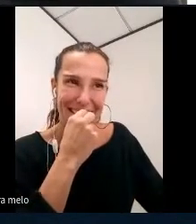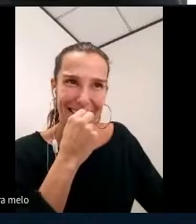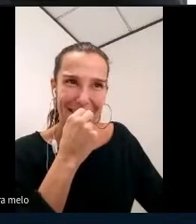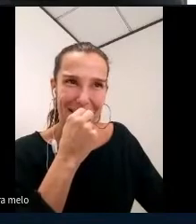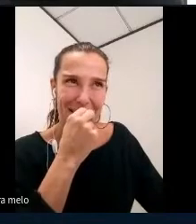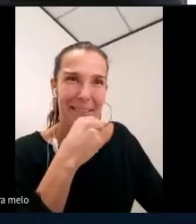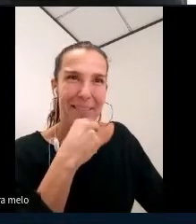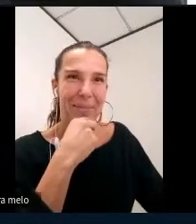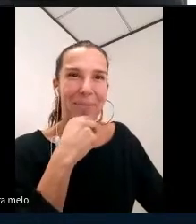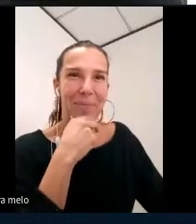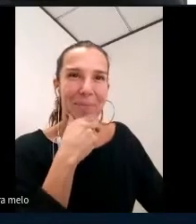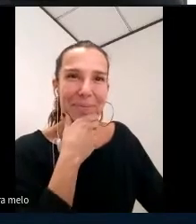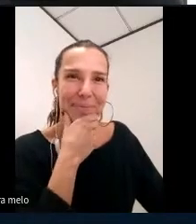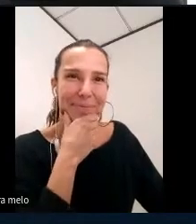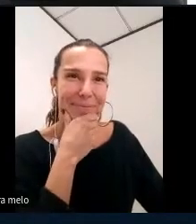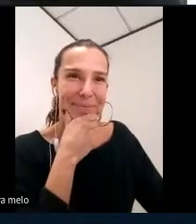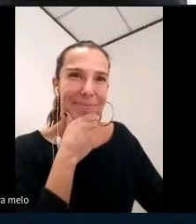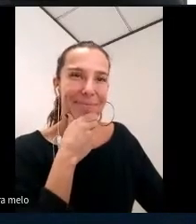Que bom!